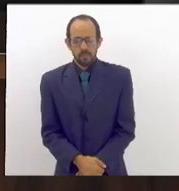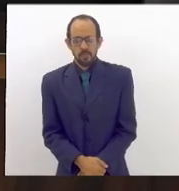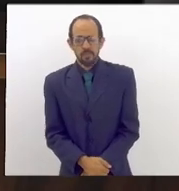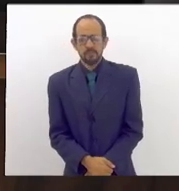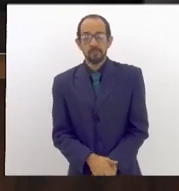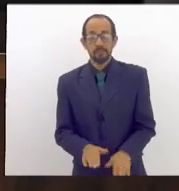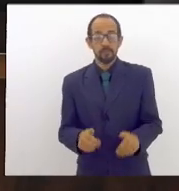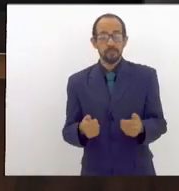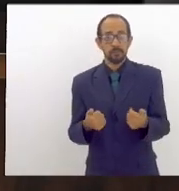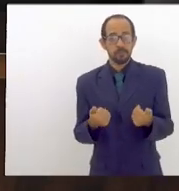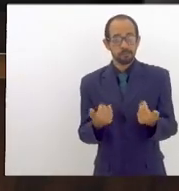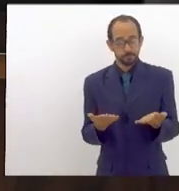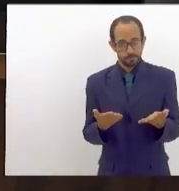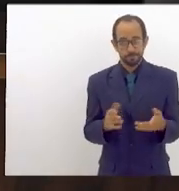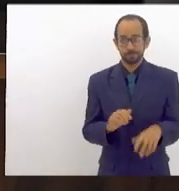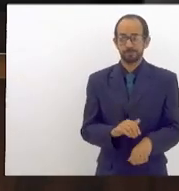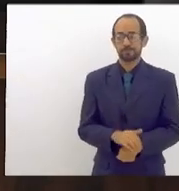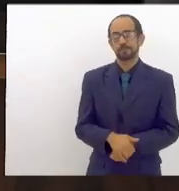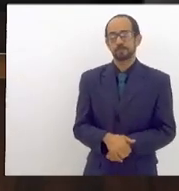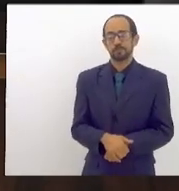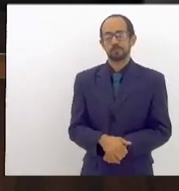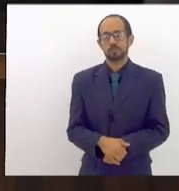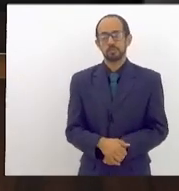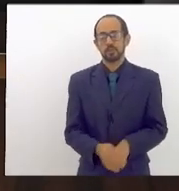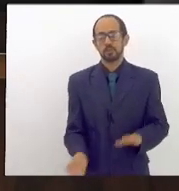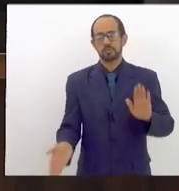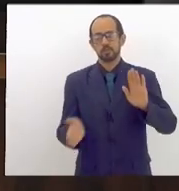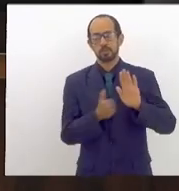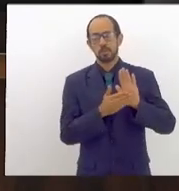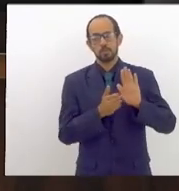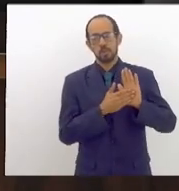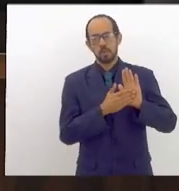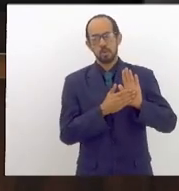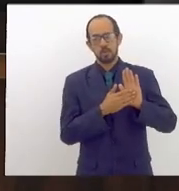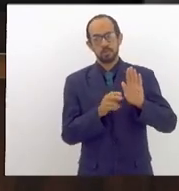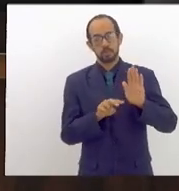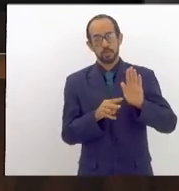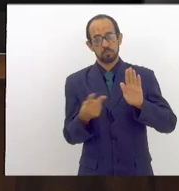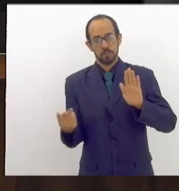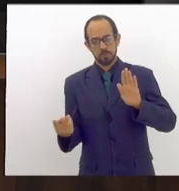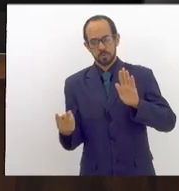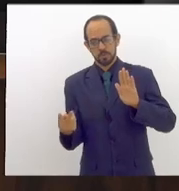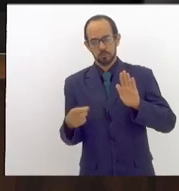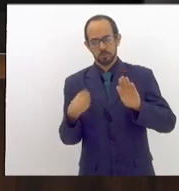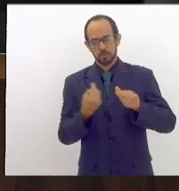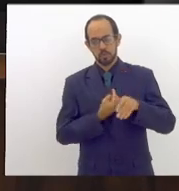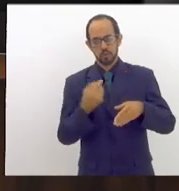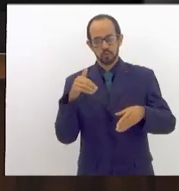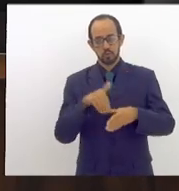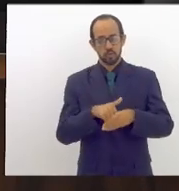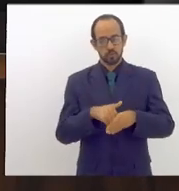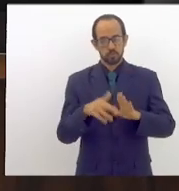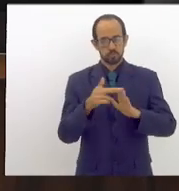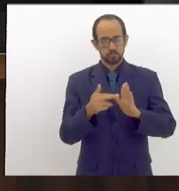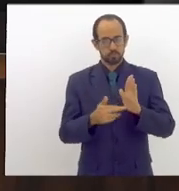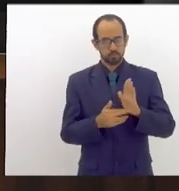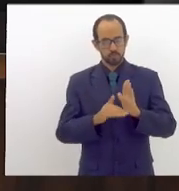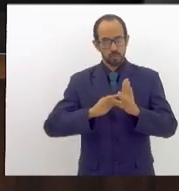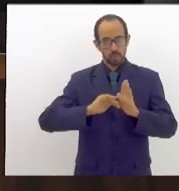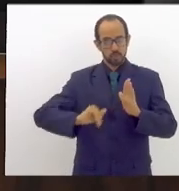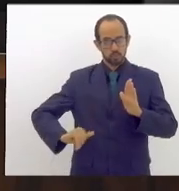olha só eu vou propor um encaminhamento aqui da gente votar o relatório salvo os